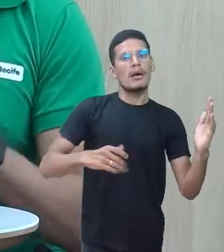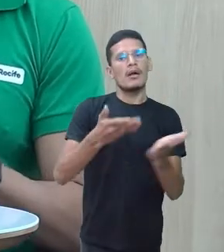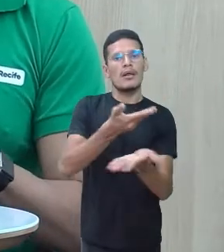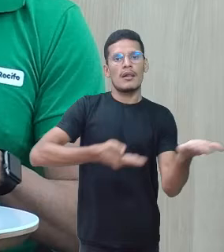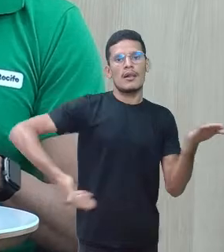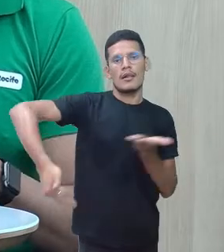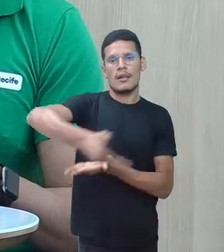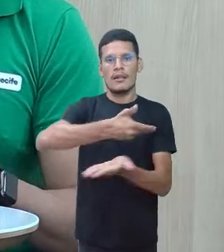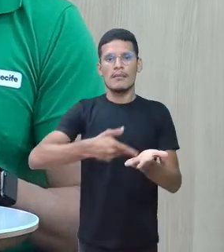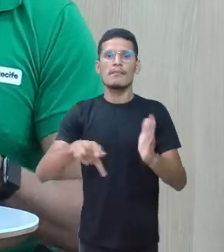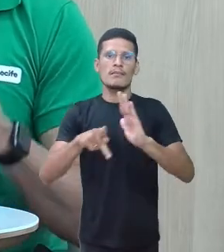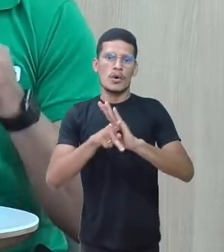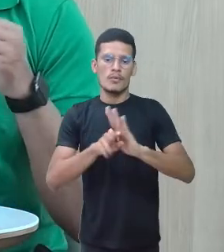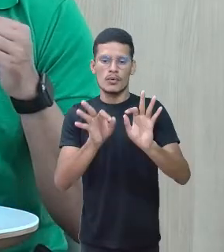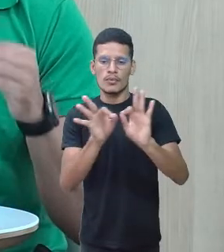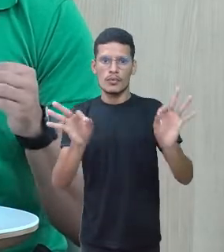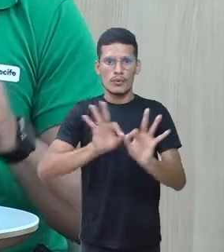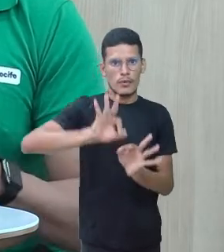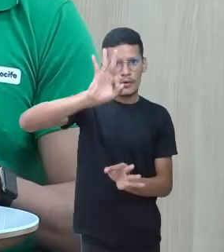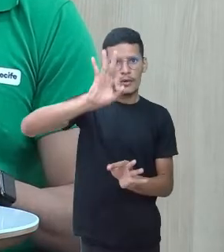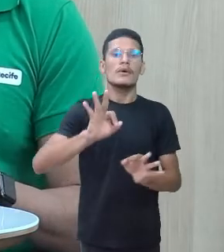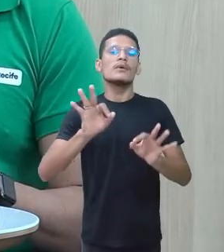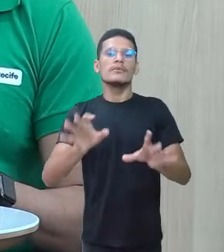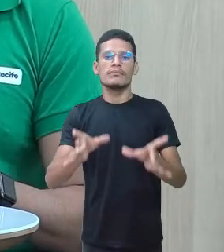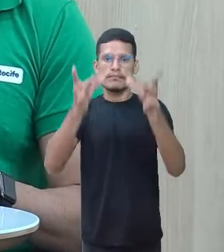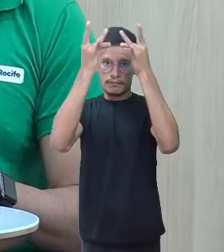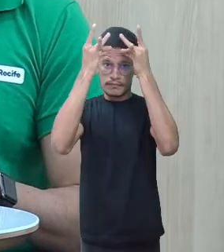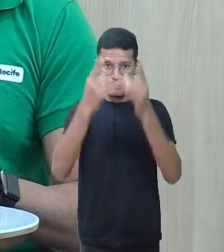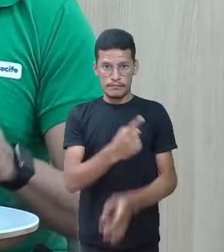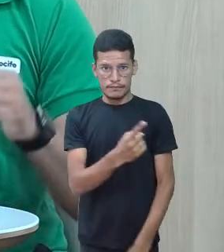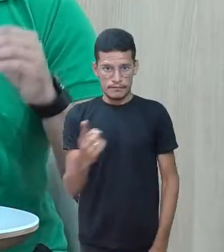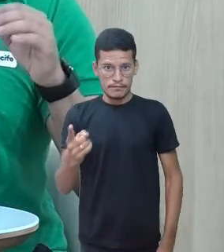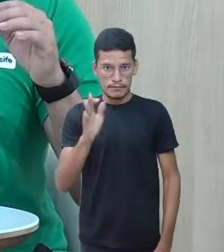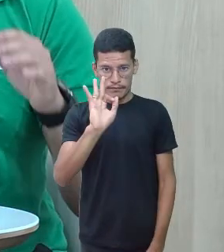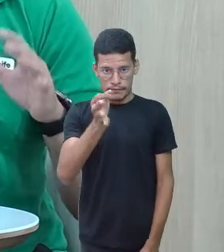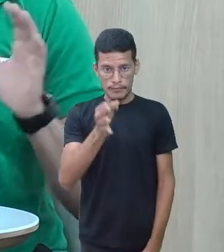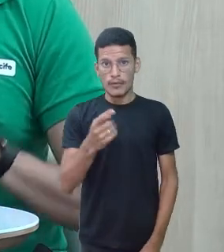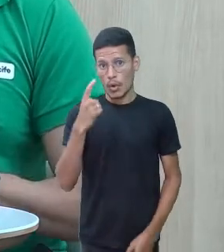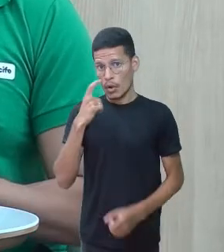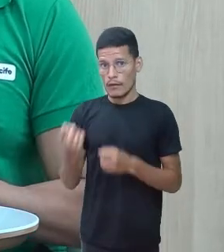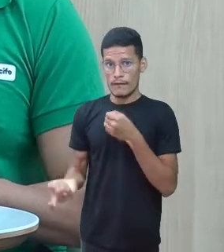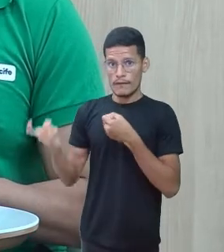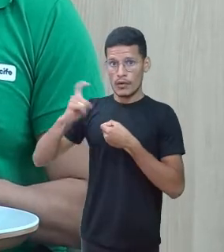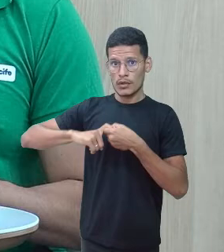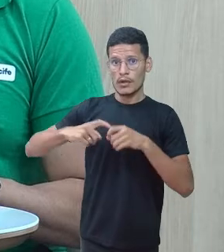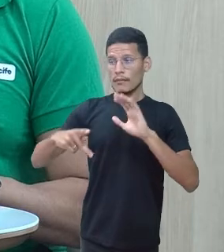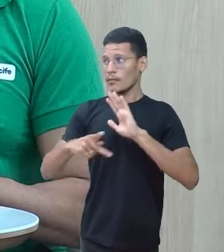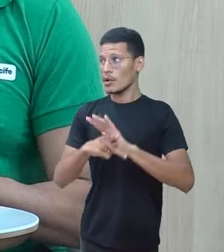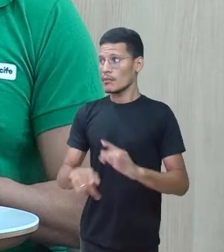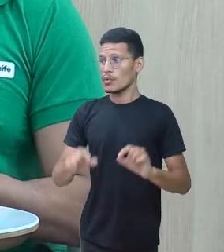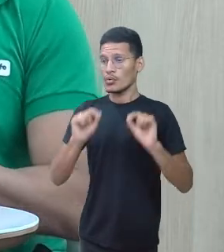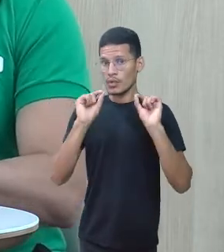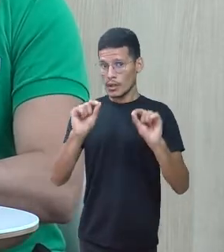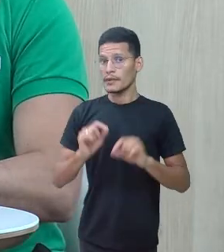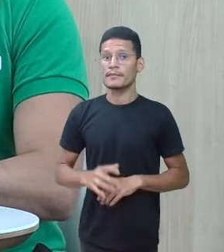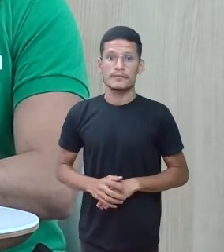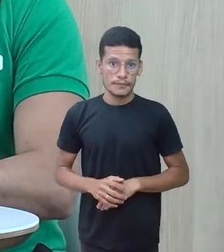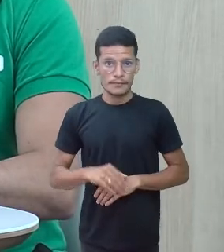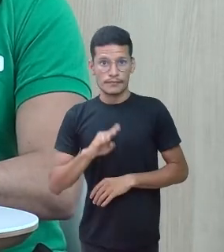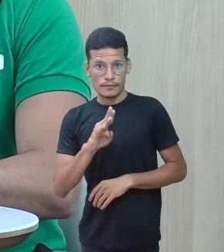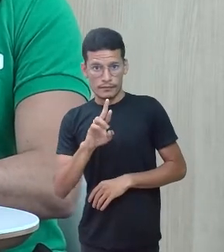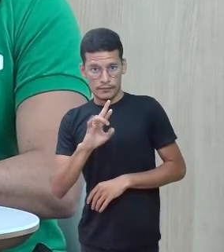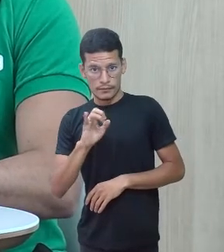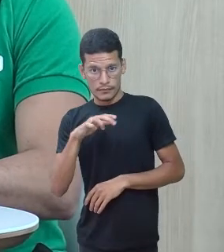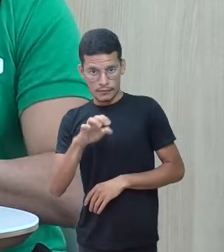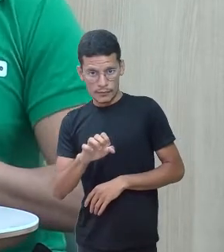de proporcionalidade que precisa estar gravado aí na sua mente, certo? Vou voltar aqui agora com